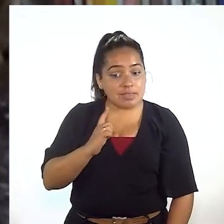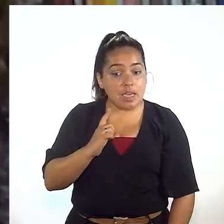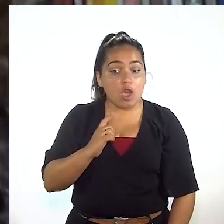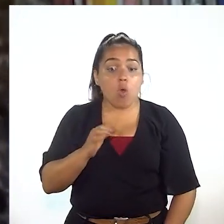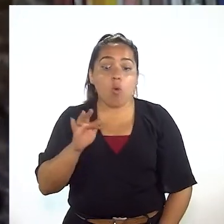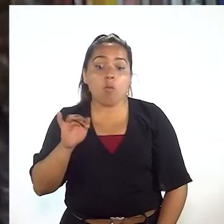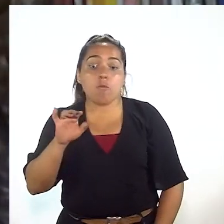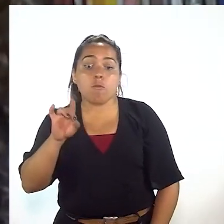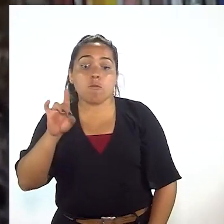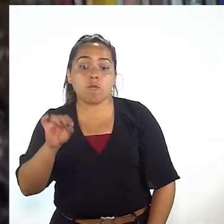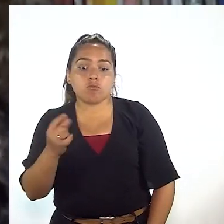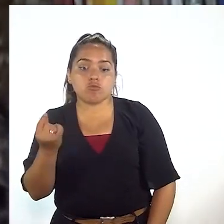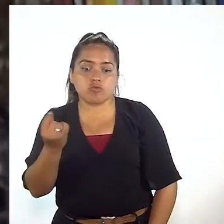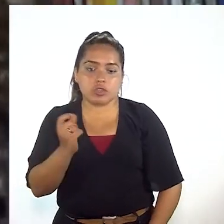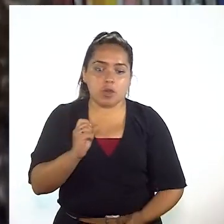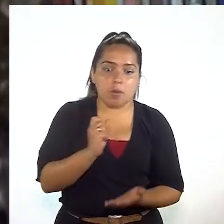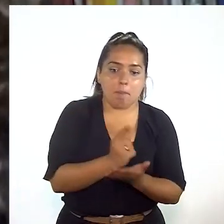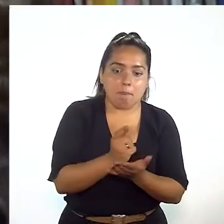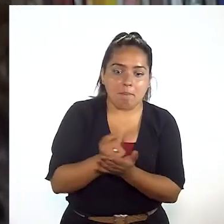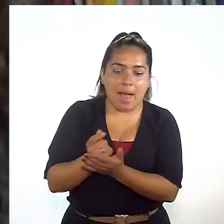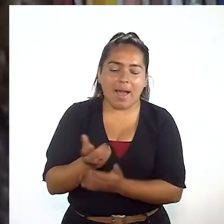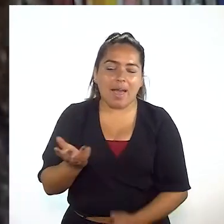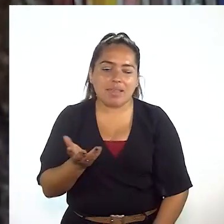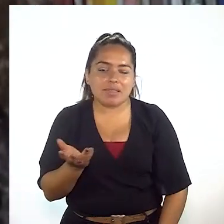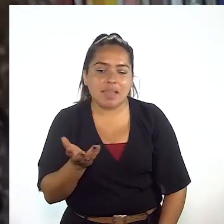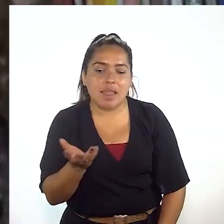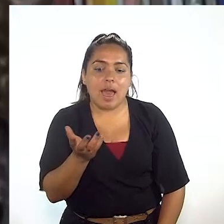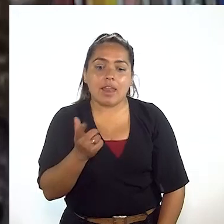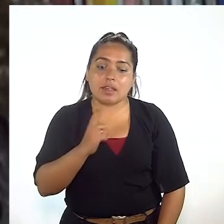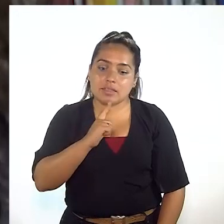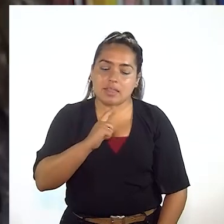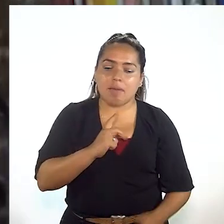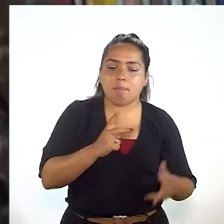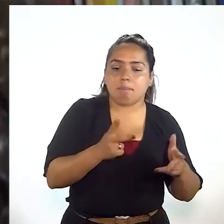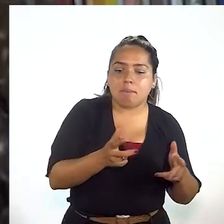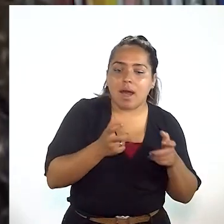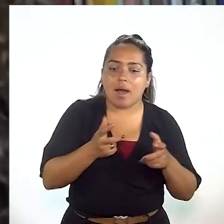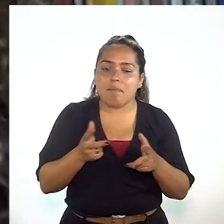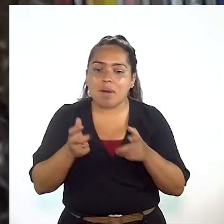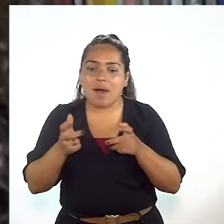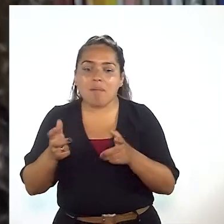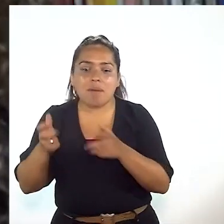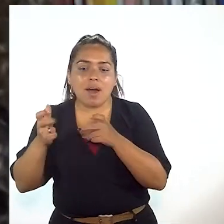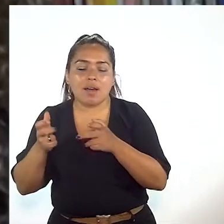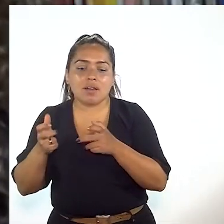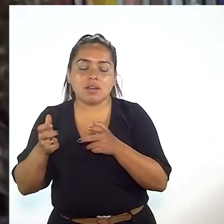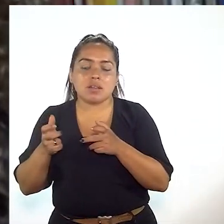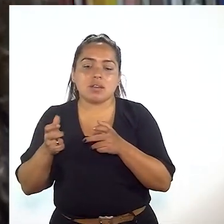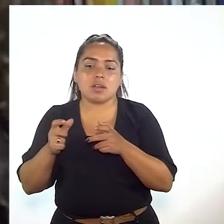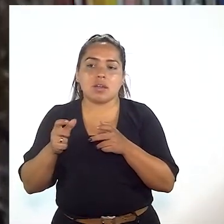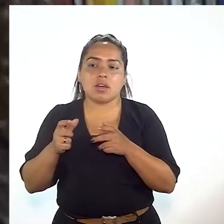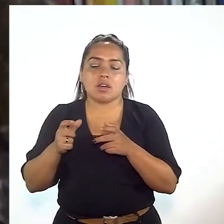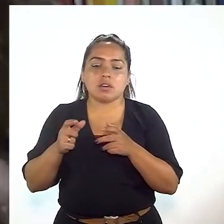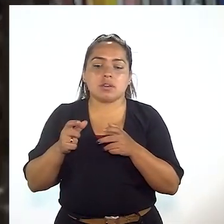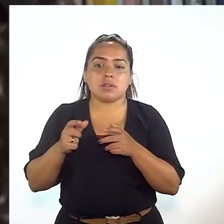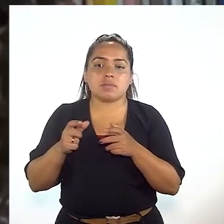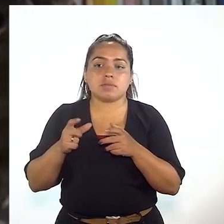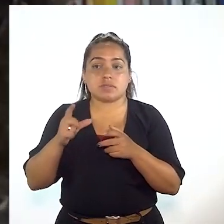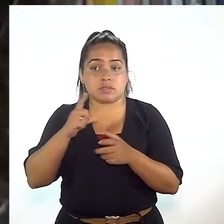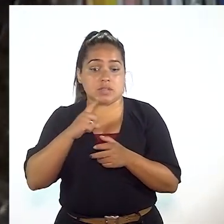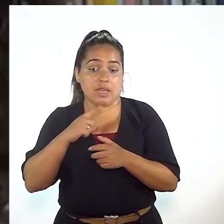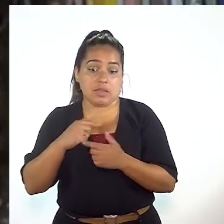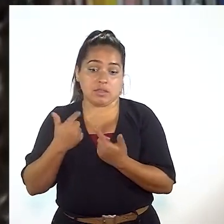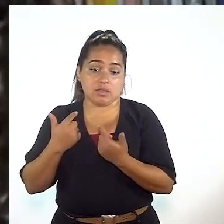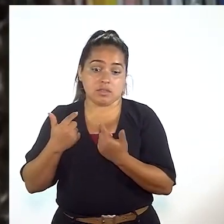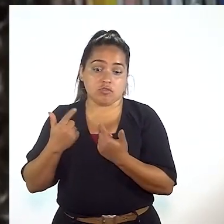fundo de aceleração também, para fomentar isso aqui na cidade, né? Para ser esse catalisador, vamos